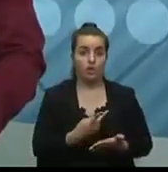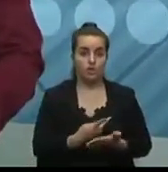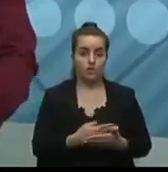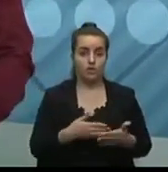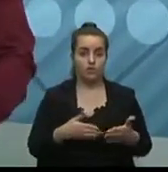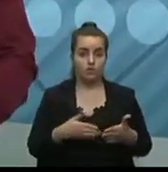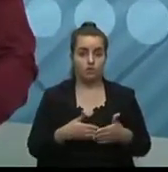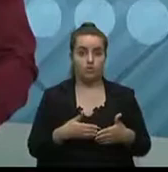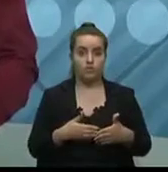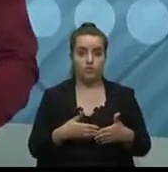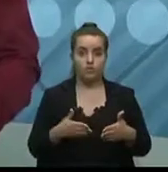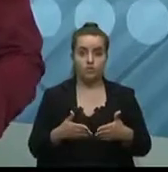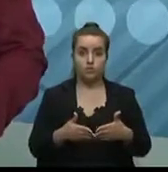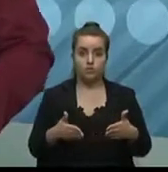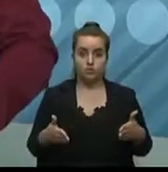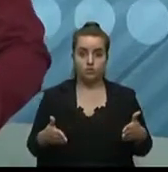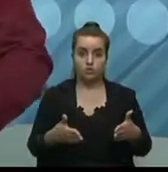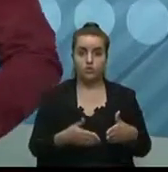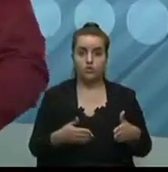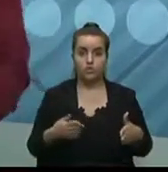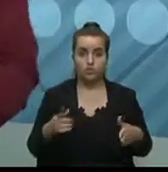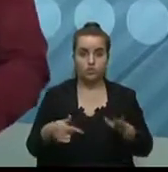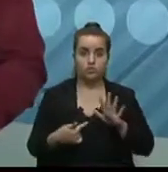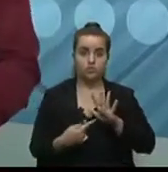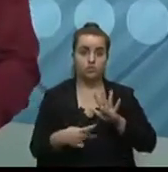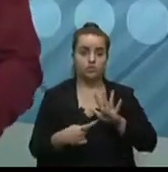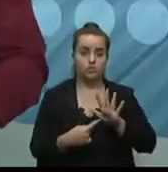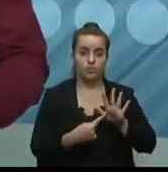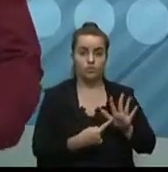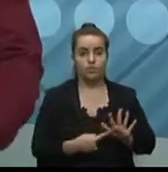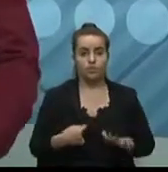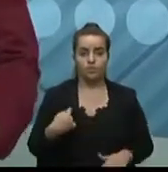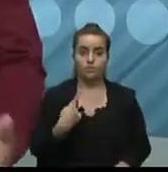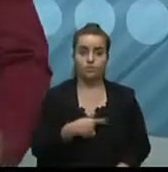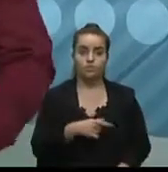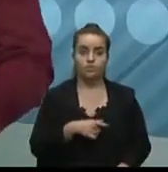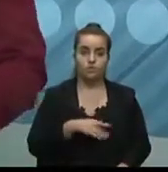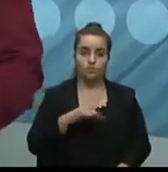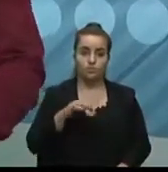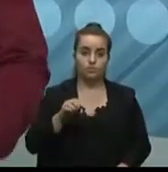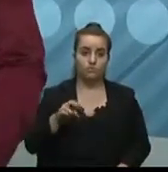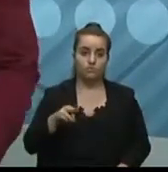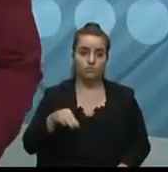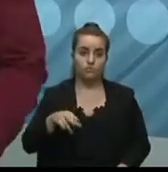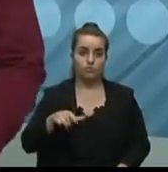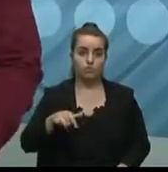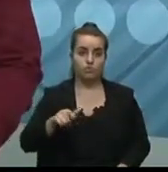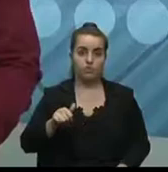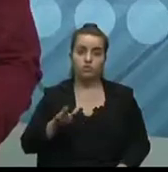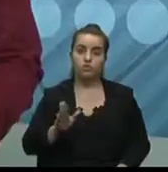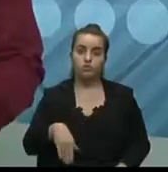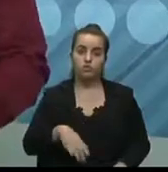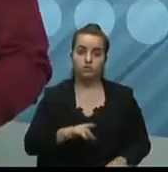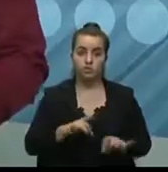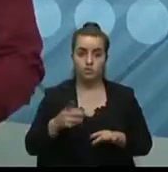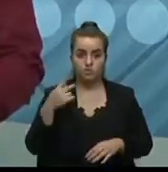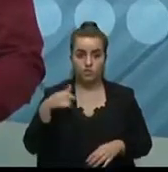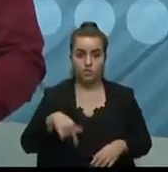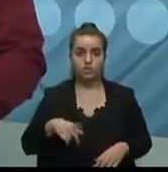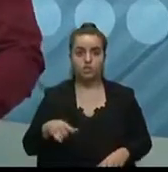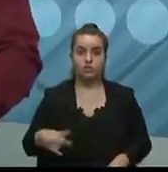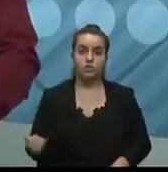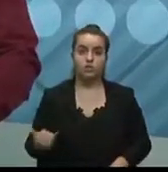determinarmos o tamanho de uma amostra, dado já um erro máximo, nós temos fórmulas já específicas para isso. E é importante que